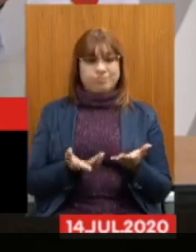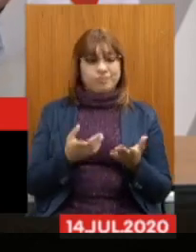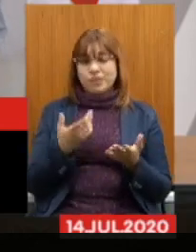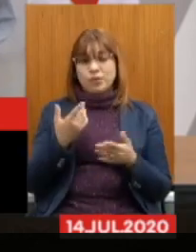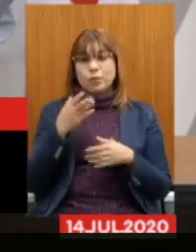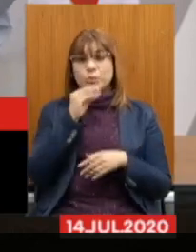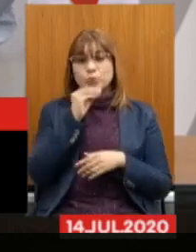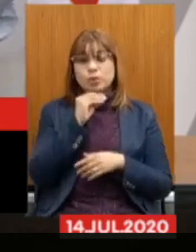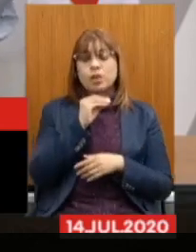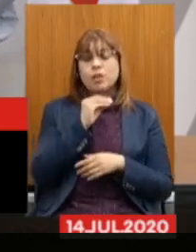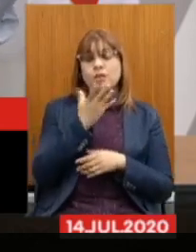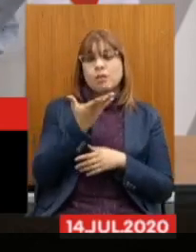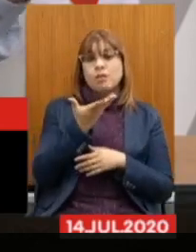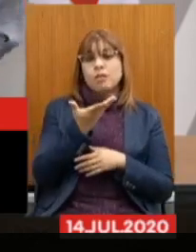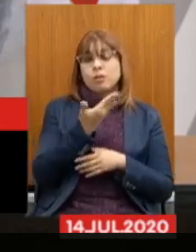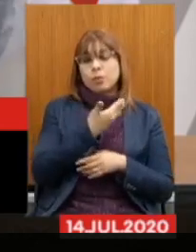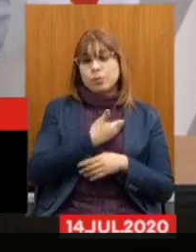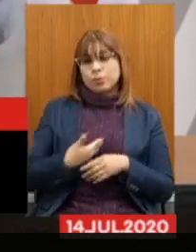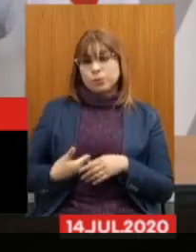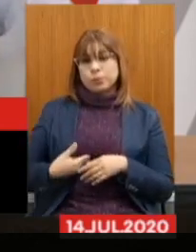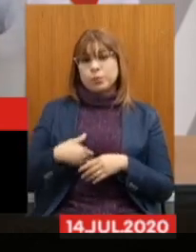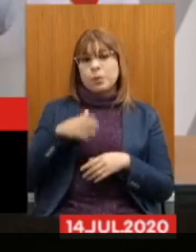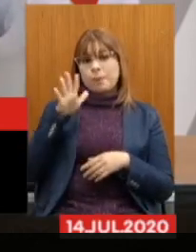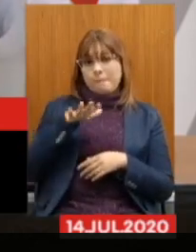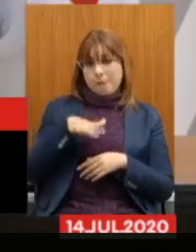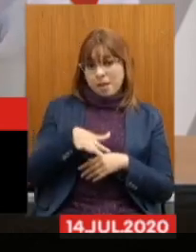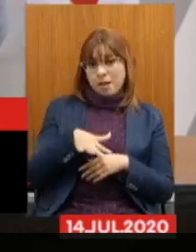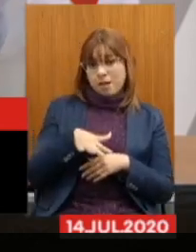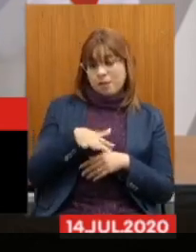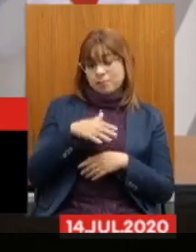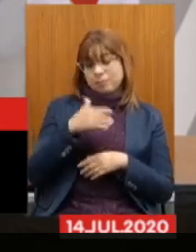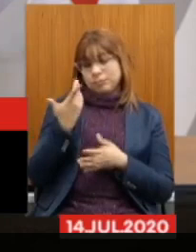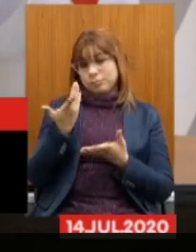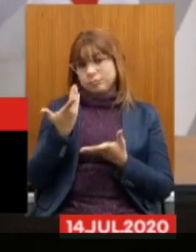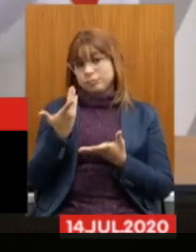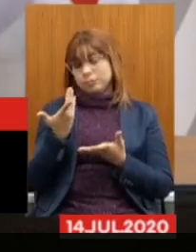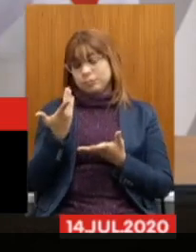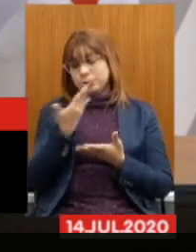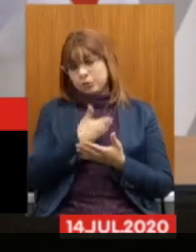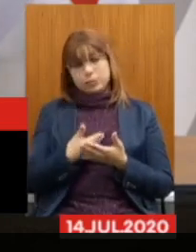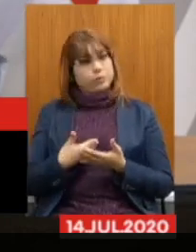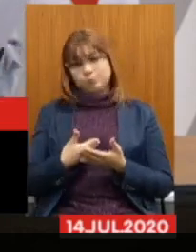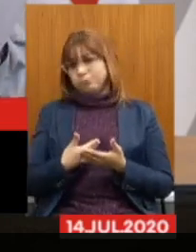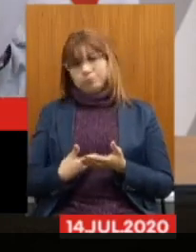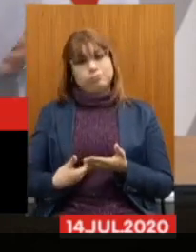público é mais barato para o governo? Mentira, é muito mais caro. Assim,